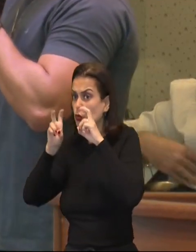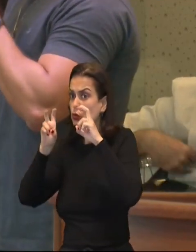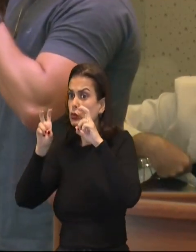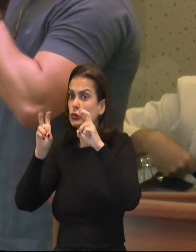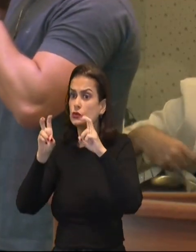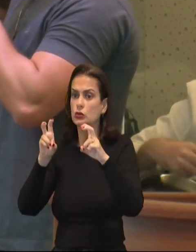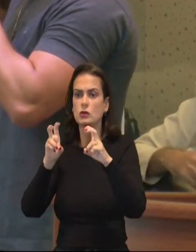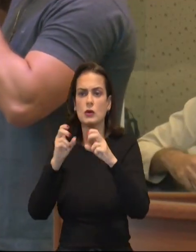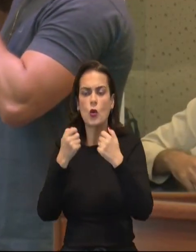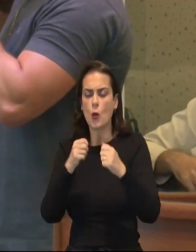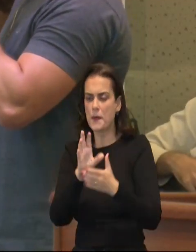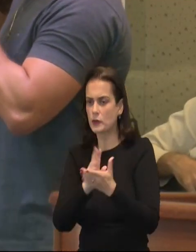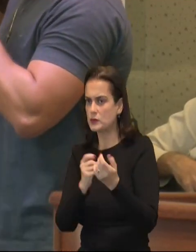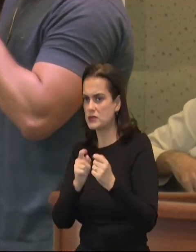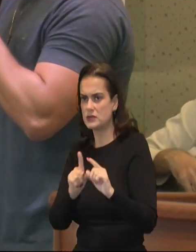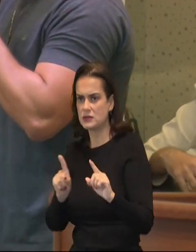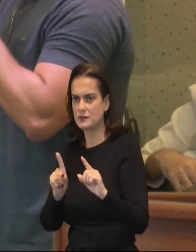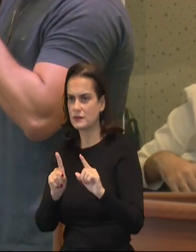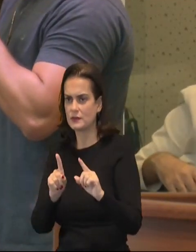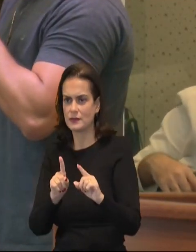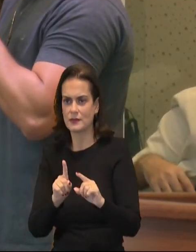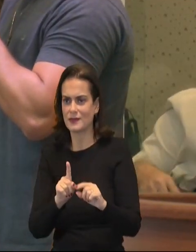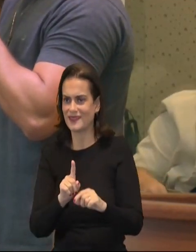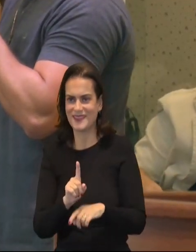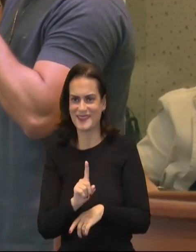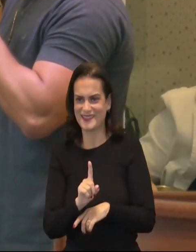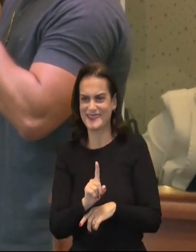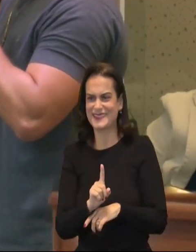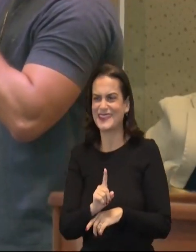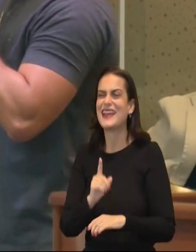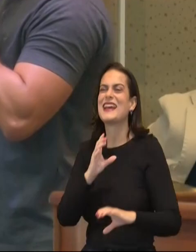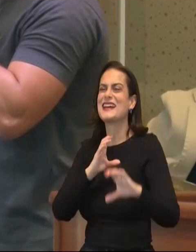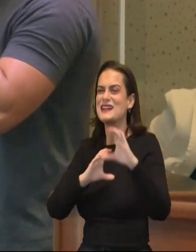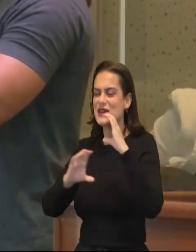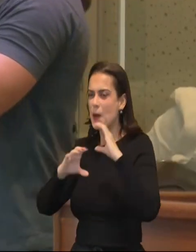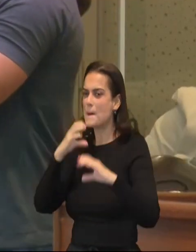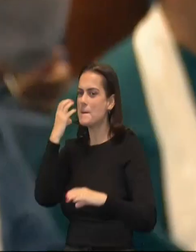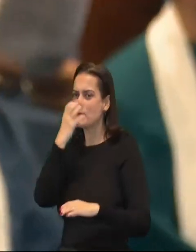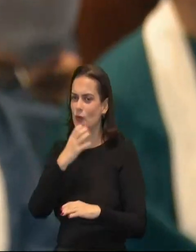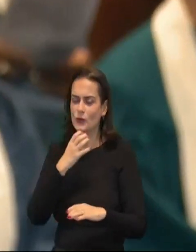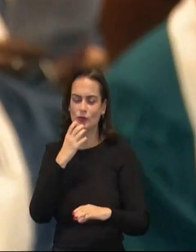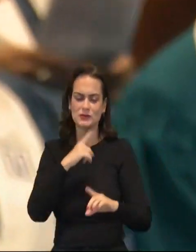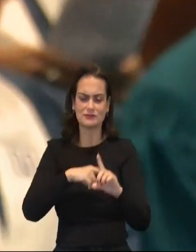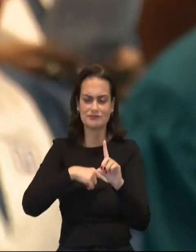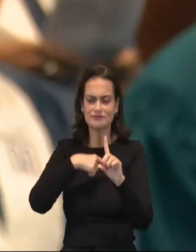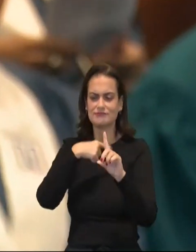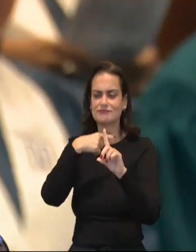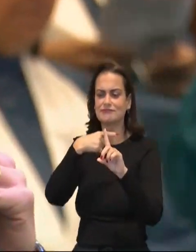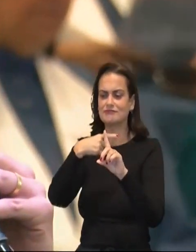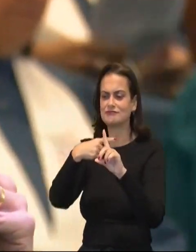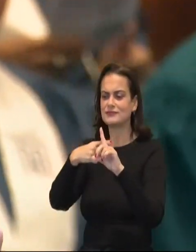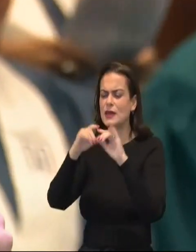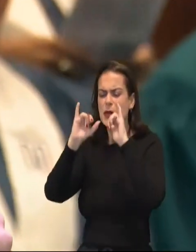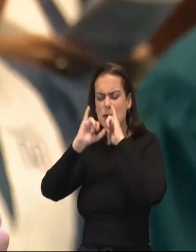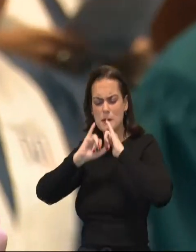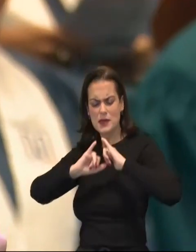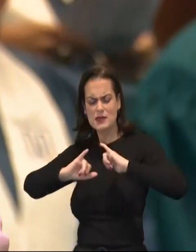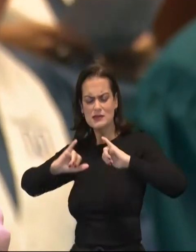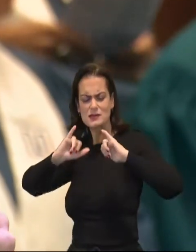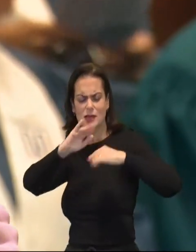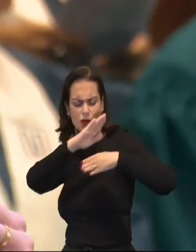o desespero alcançou mais um lar, a mensagem de